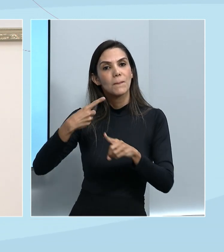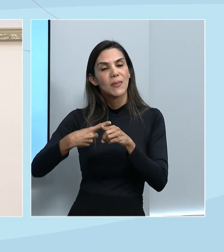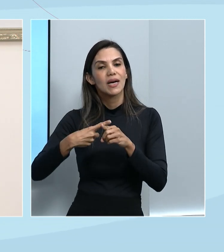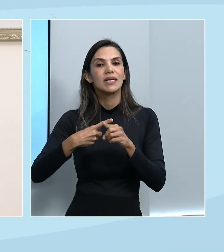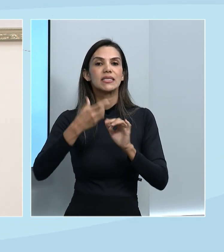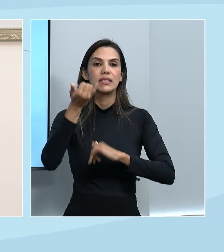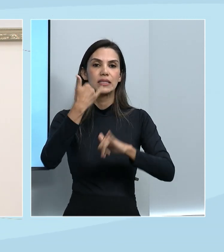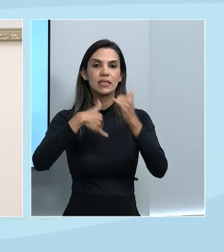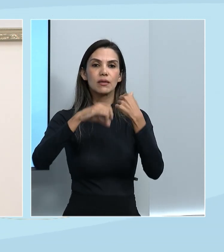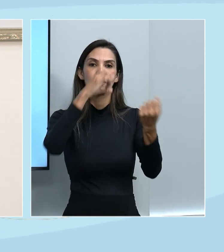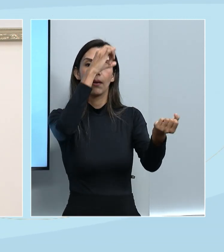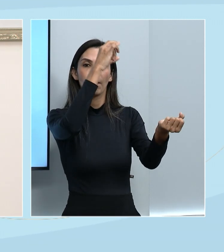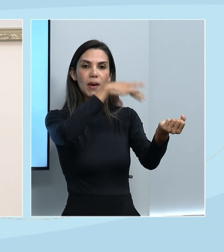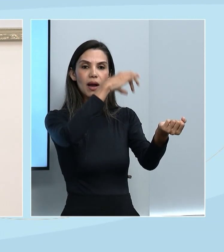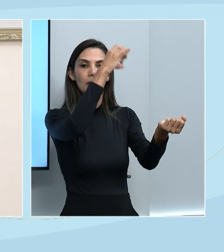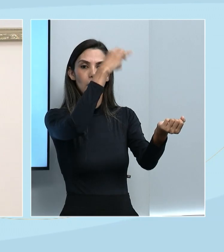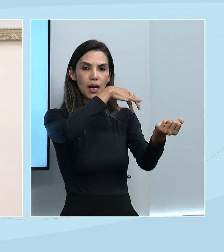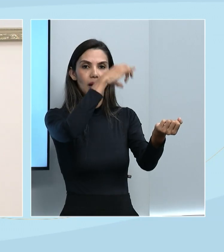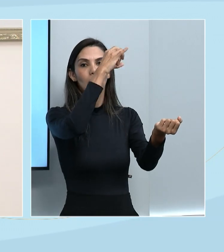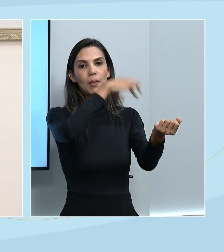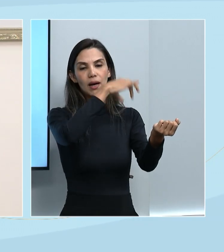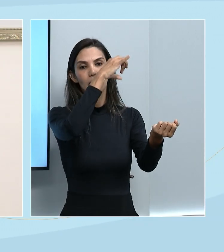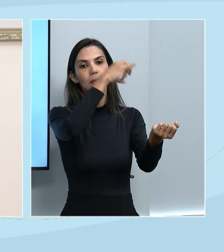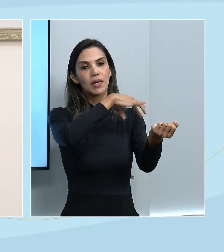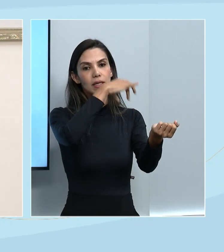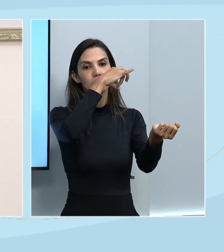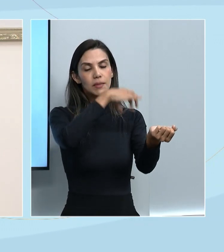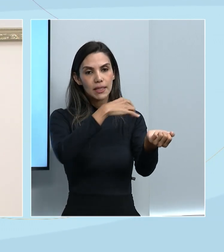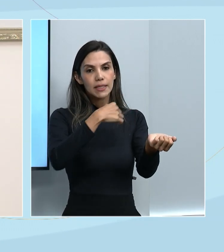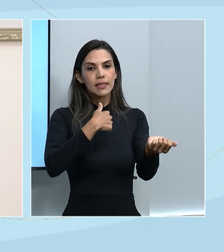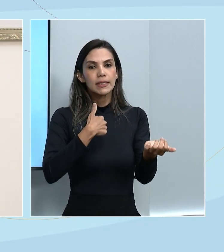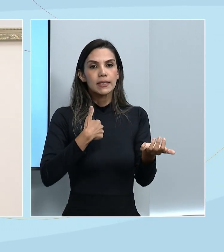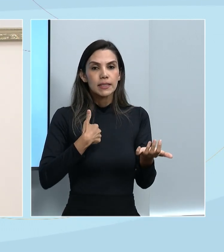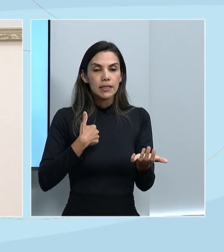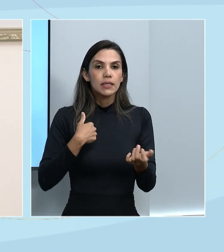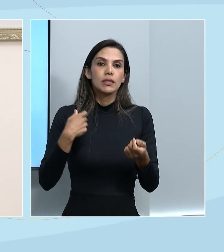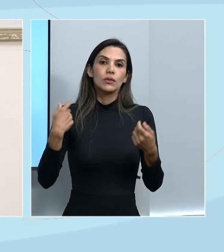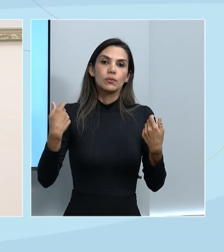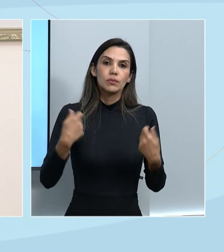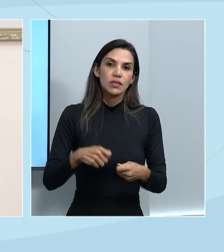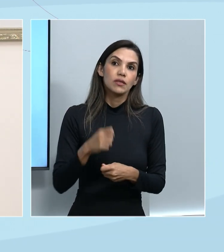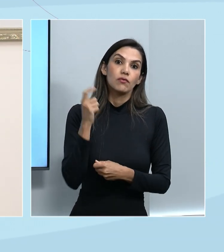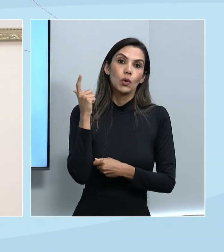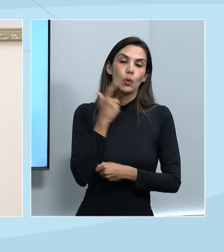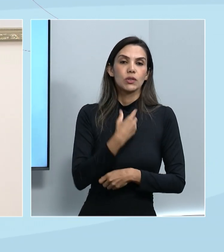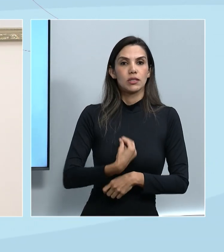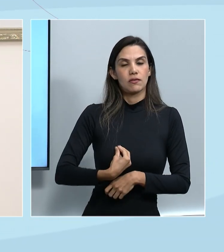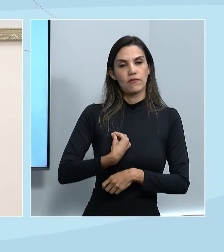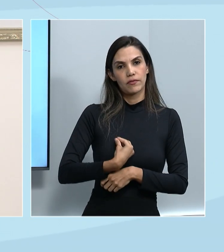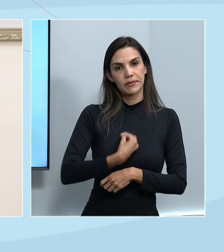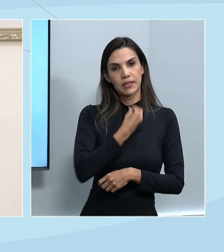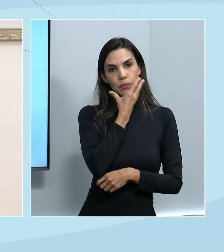quimioterapia, e nós vamos trabalhar para o senhor ter a melhor qualidade de vida possível na